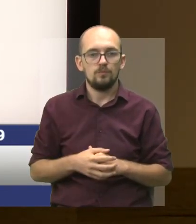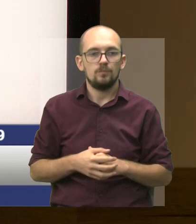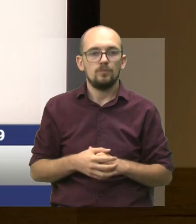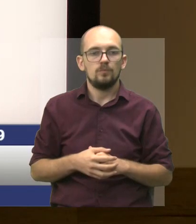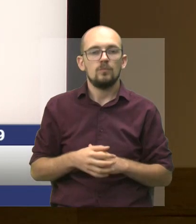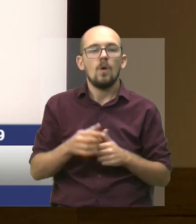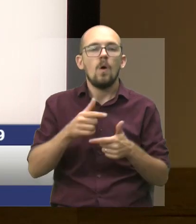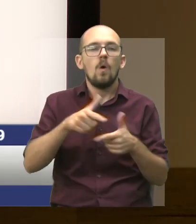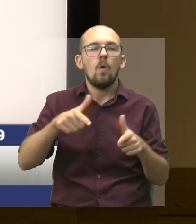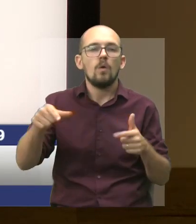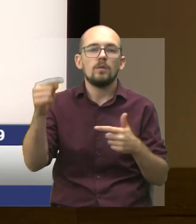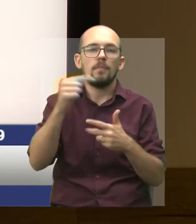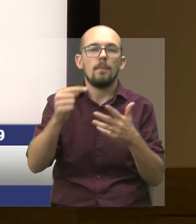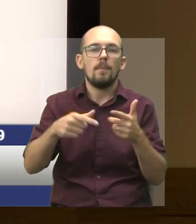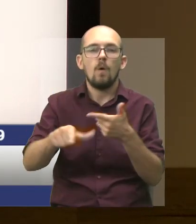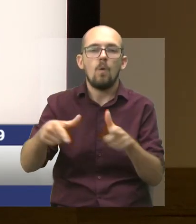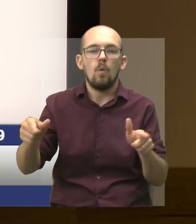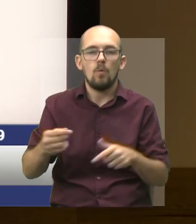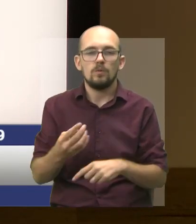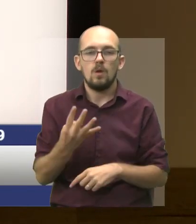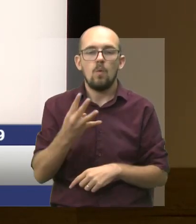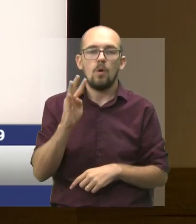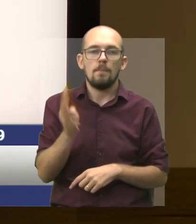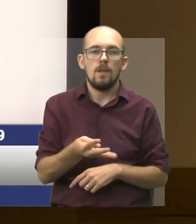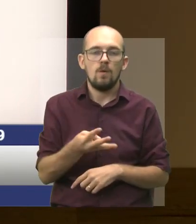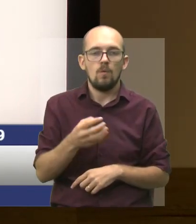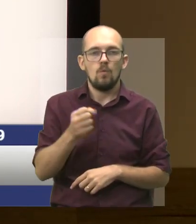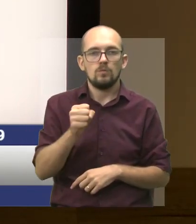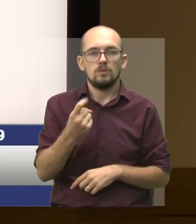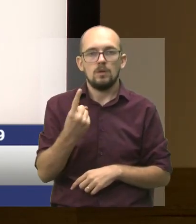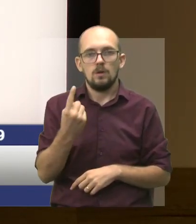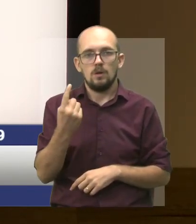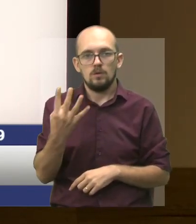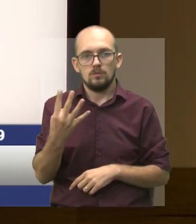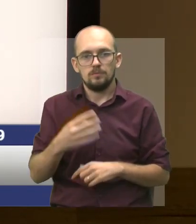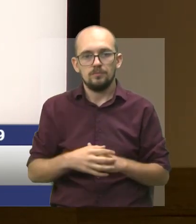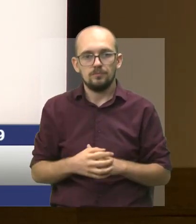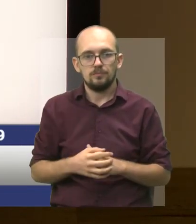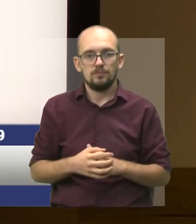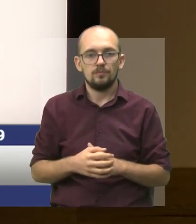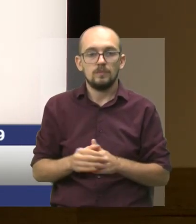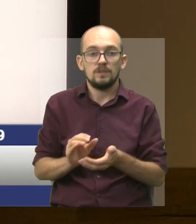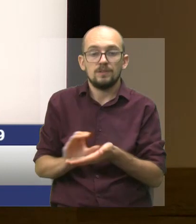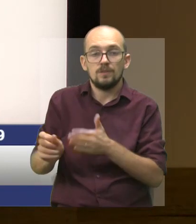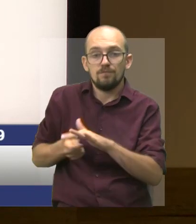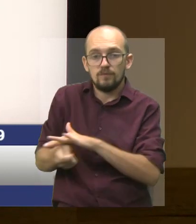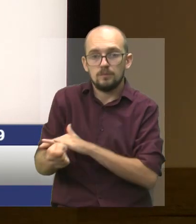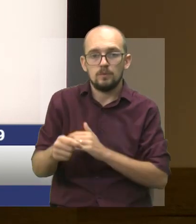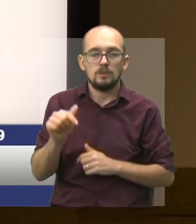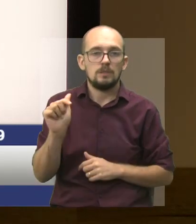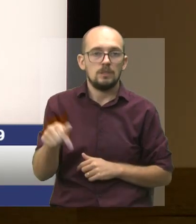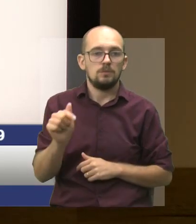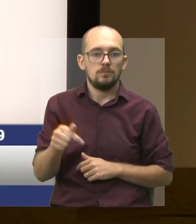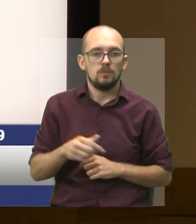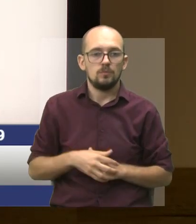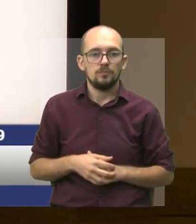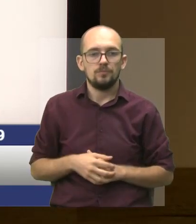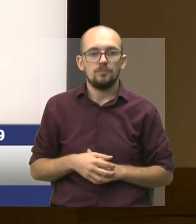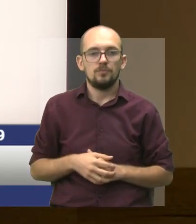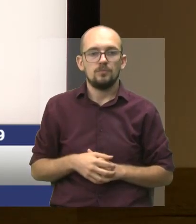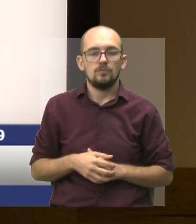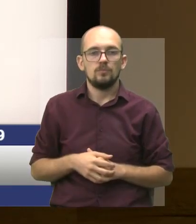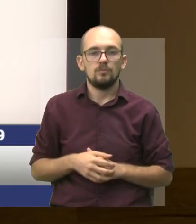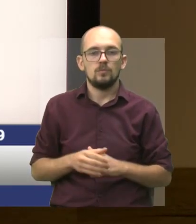correntes 4 milhões 814, investimentos 7 mil reais e amortização da dívida